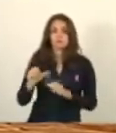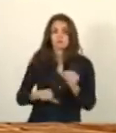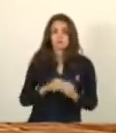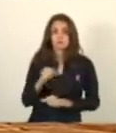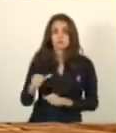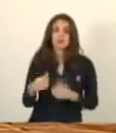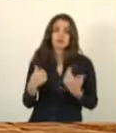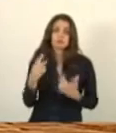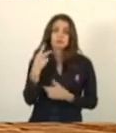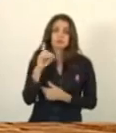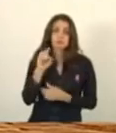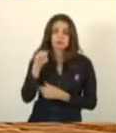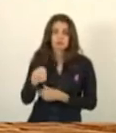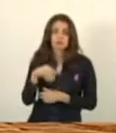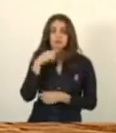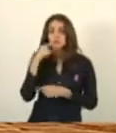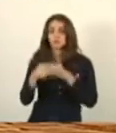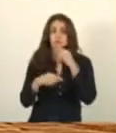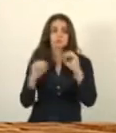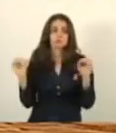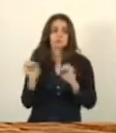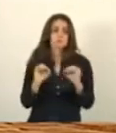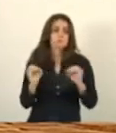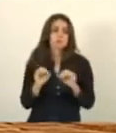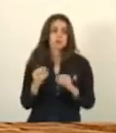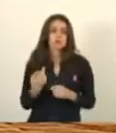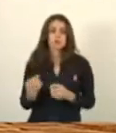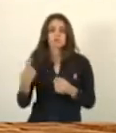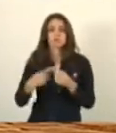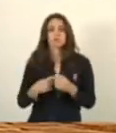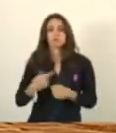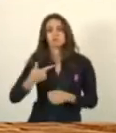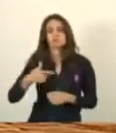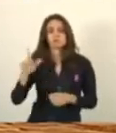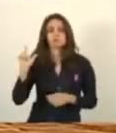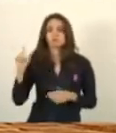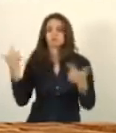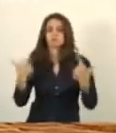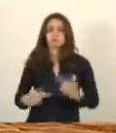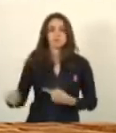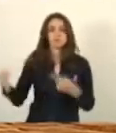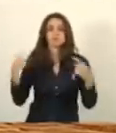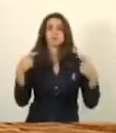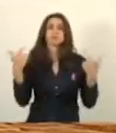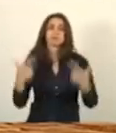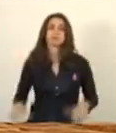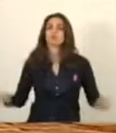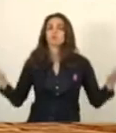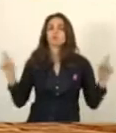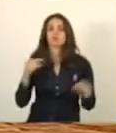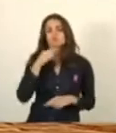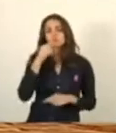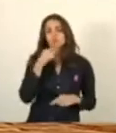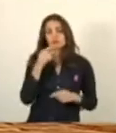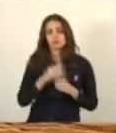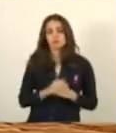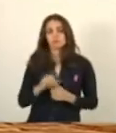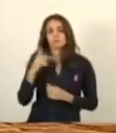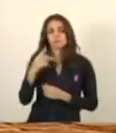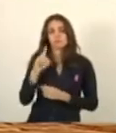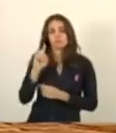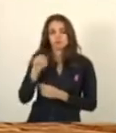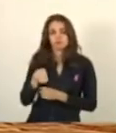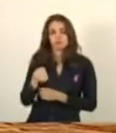regra do PDM, não tem mais quase como voltar atrás, só rediscutindo novamente o PDM.